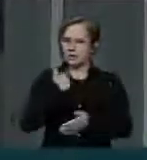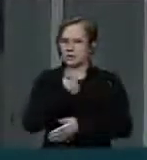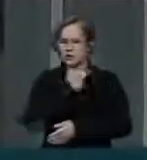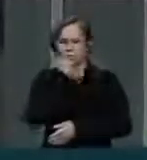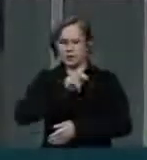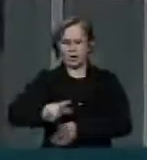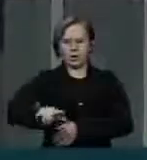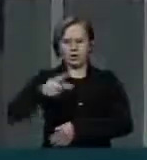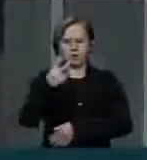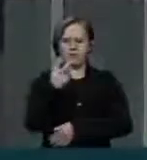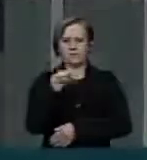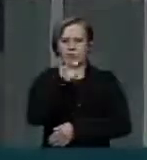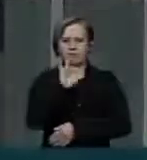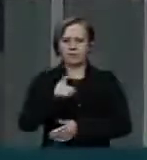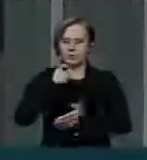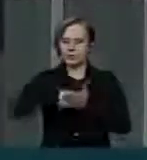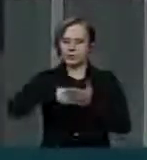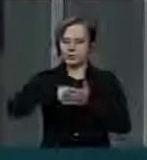20% a tarifa